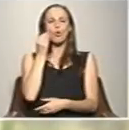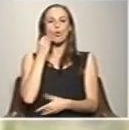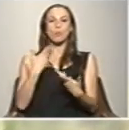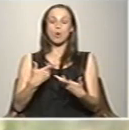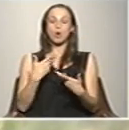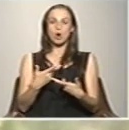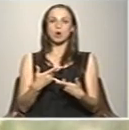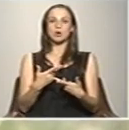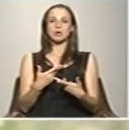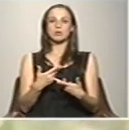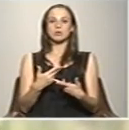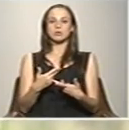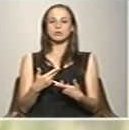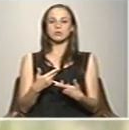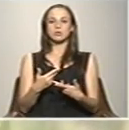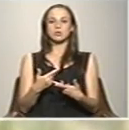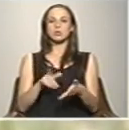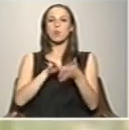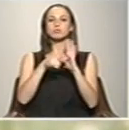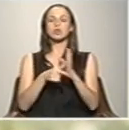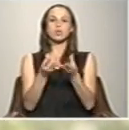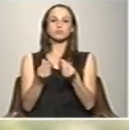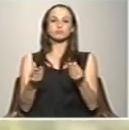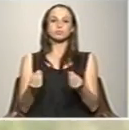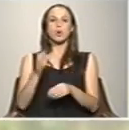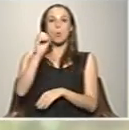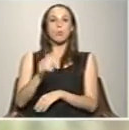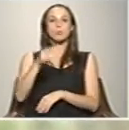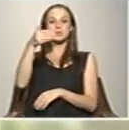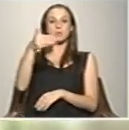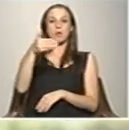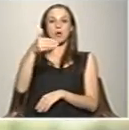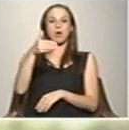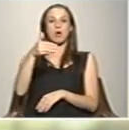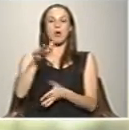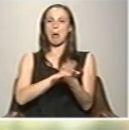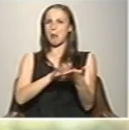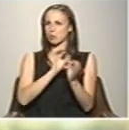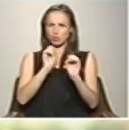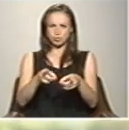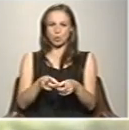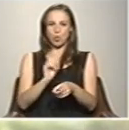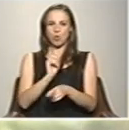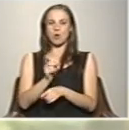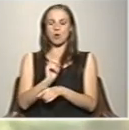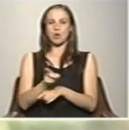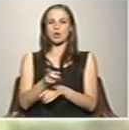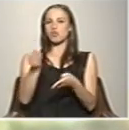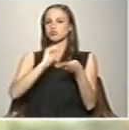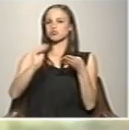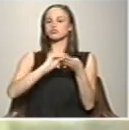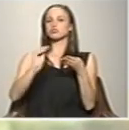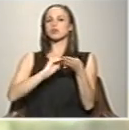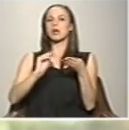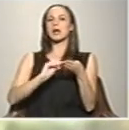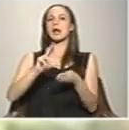investido em vários projetos. O meu principal, que foi a base de tudo e onde tudo começou, são as Rabanadas de Escrita, que é um